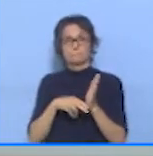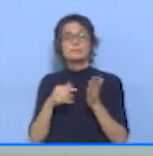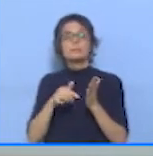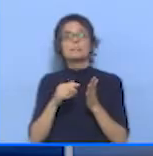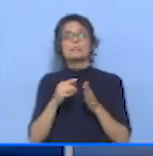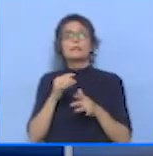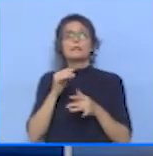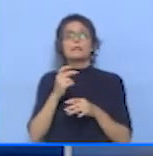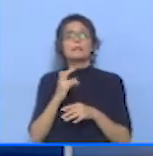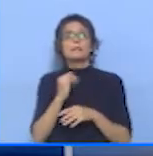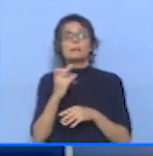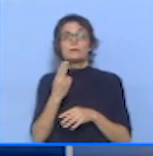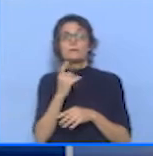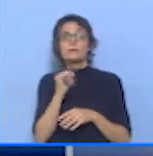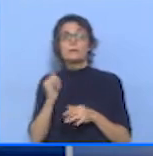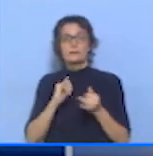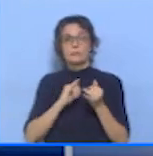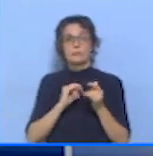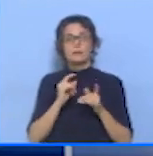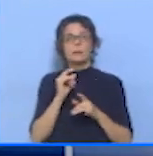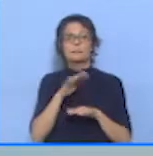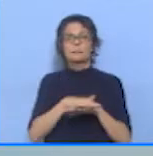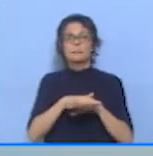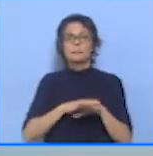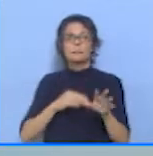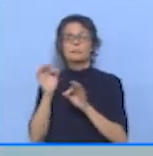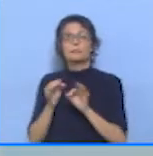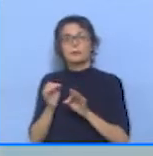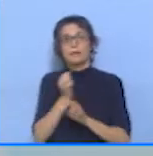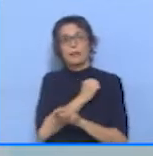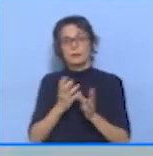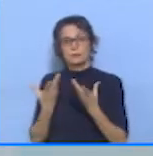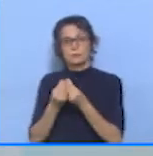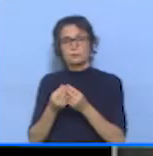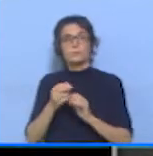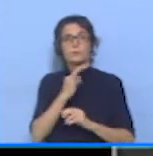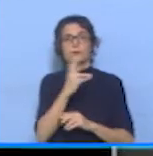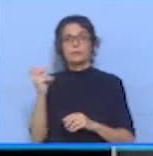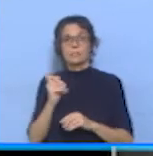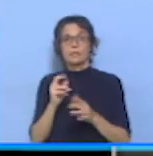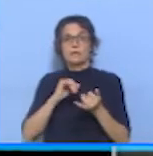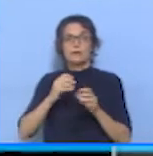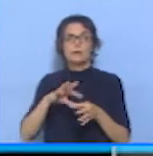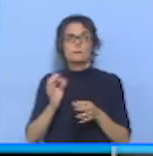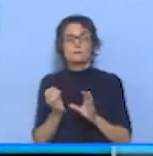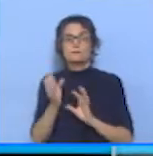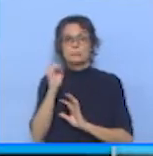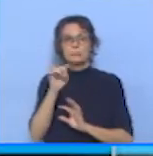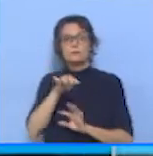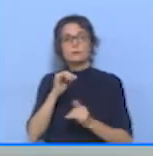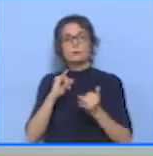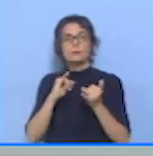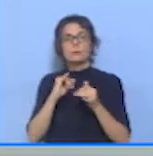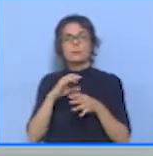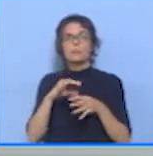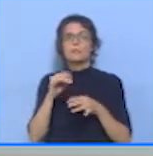Rede Cuidar da Casa Comum, Francisco Ferreira, da Associação Zero, e Pedro Franco, da Fundação Fé e Cooperação. Muito